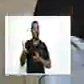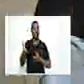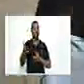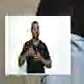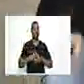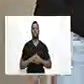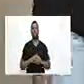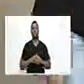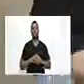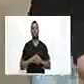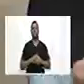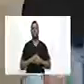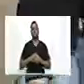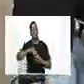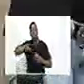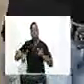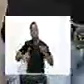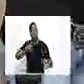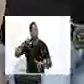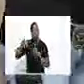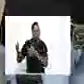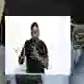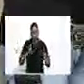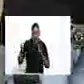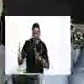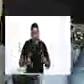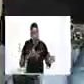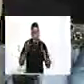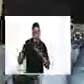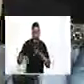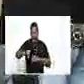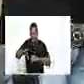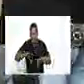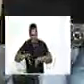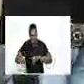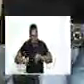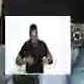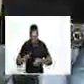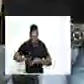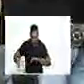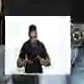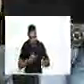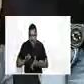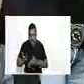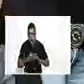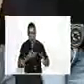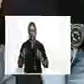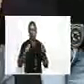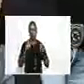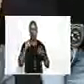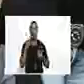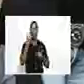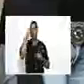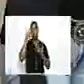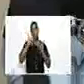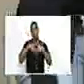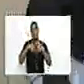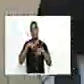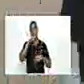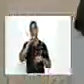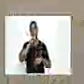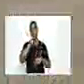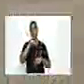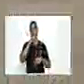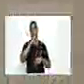essa reciclagem lá como que nós estamos pensando isso nós tivemos duas vezes úna